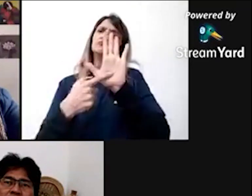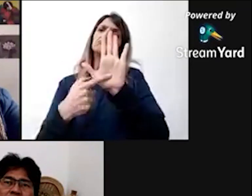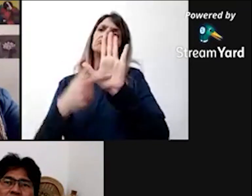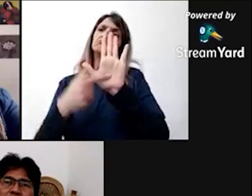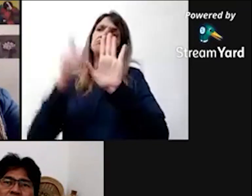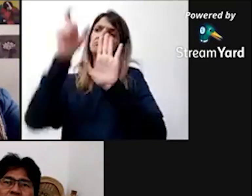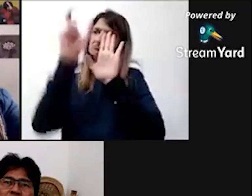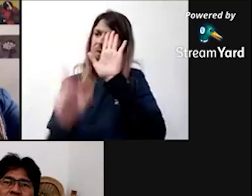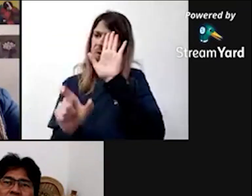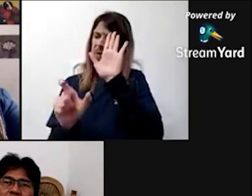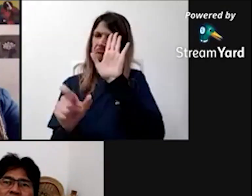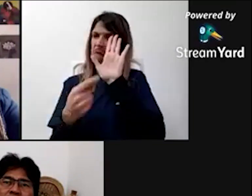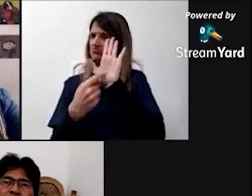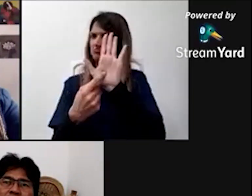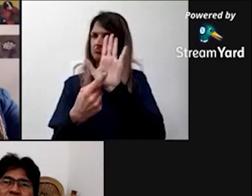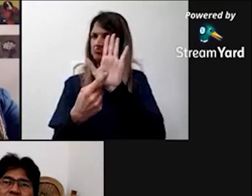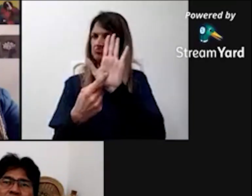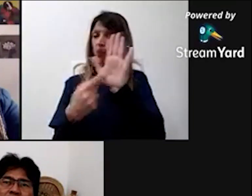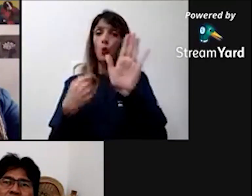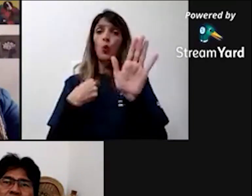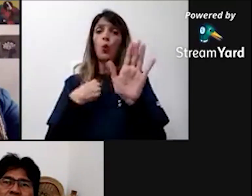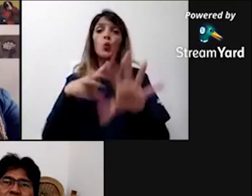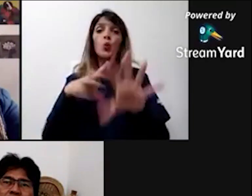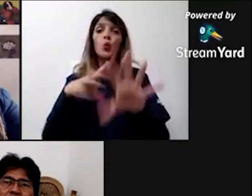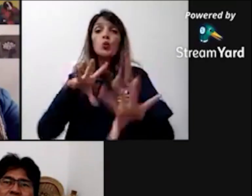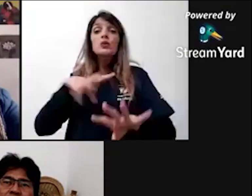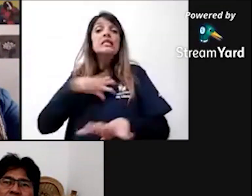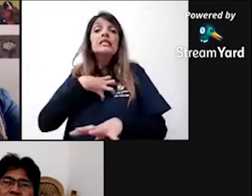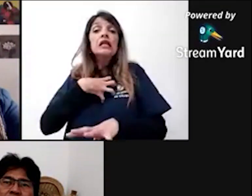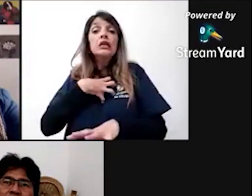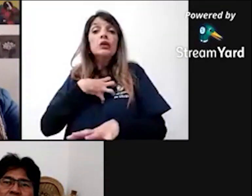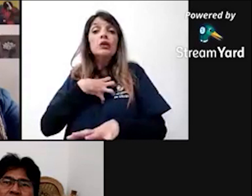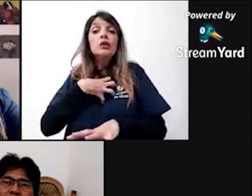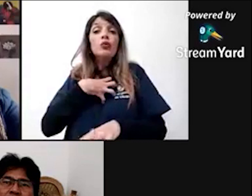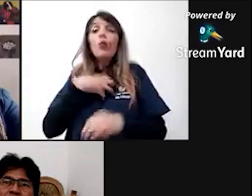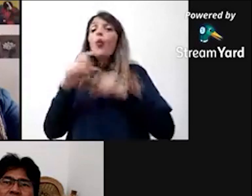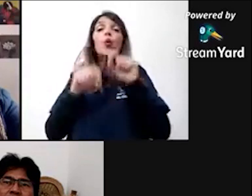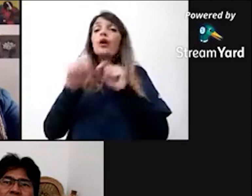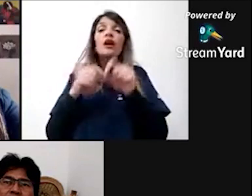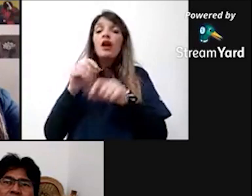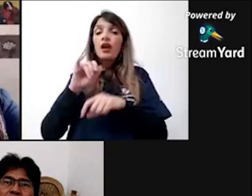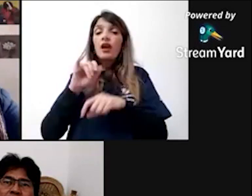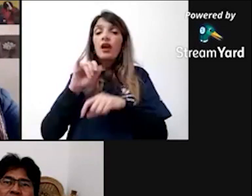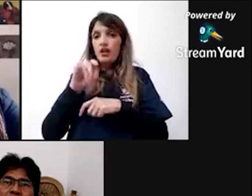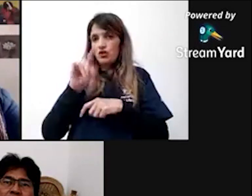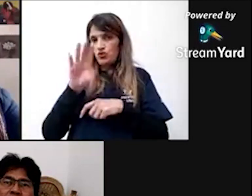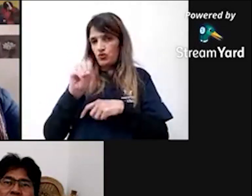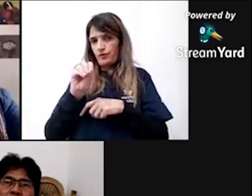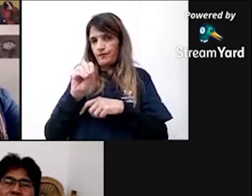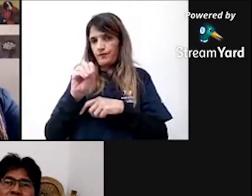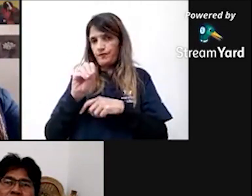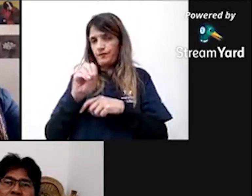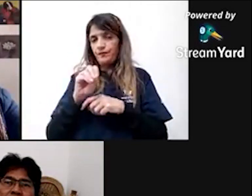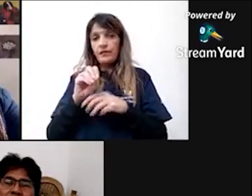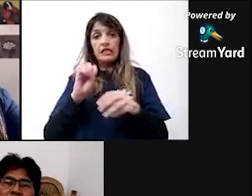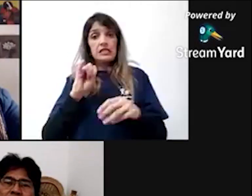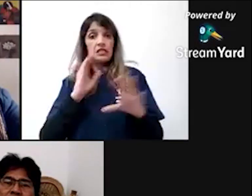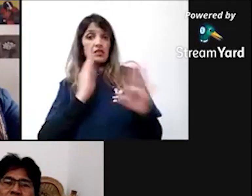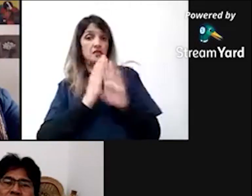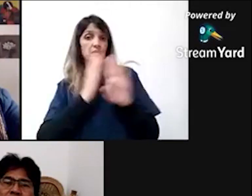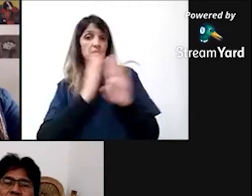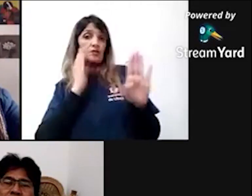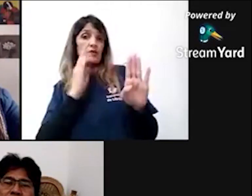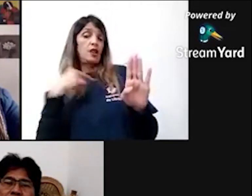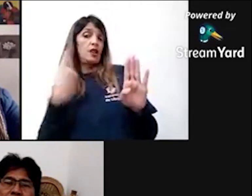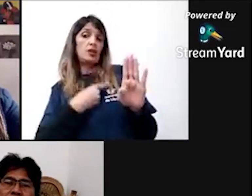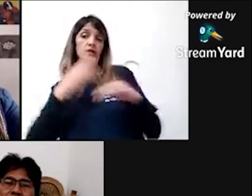dentro da gente? Então, de uma certa maneira, quando a gente descobre isso, certamente a nossa prática